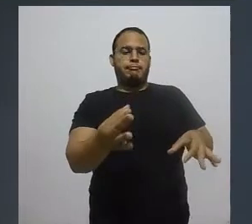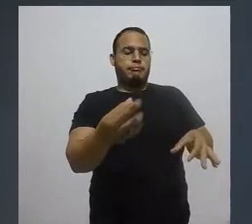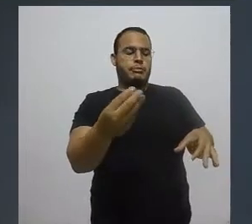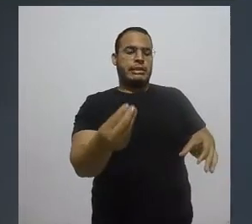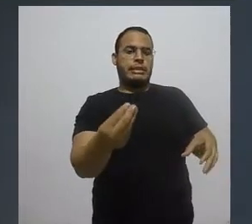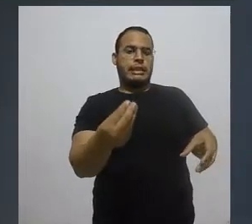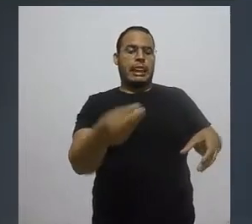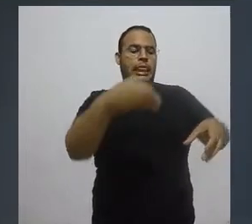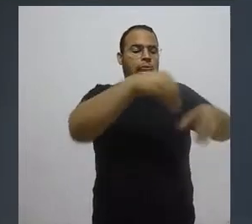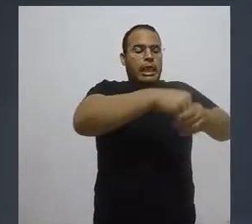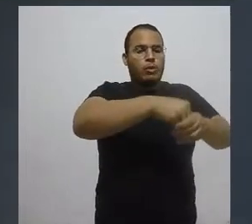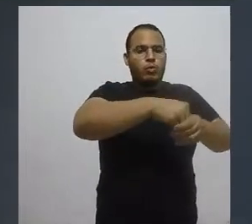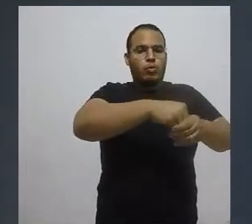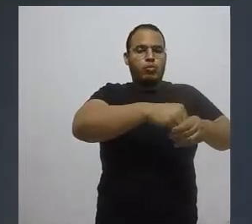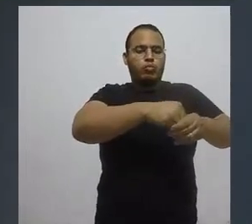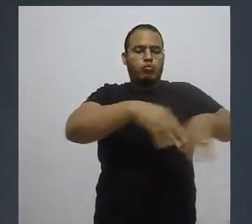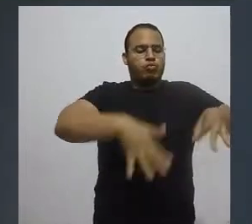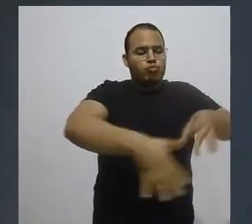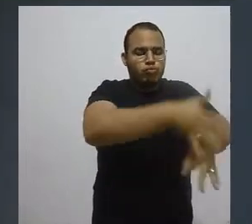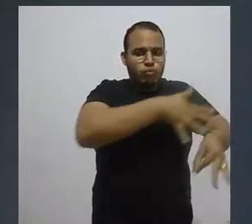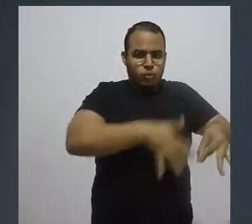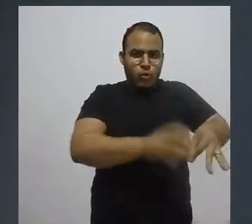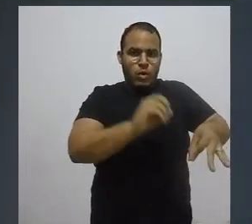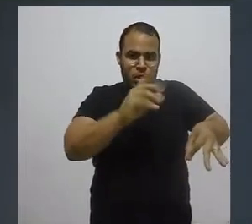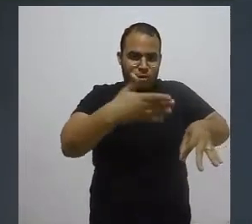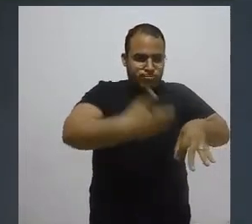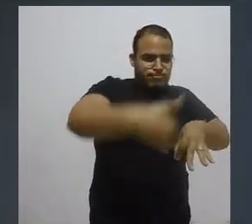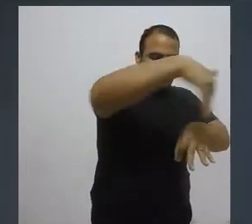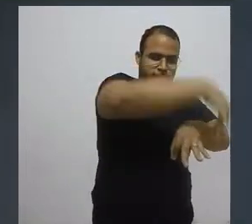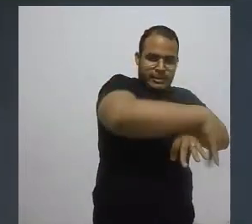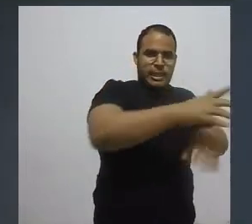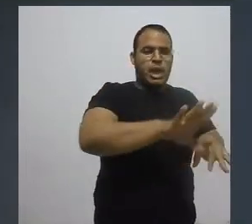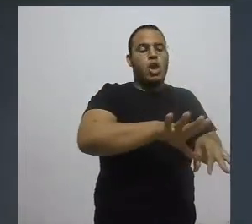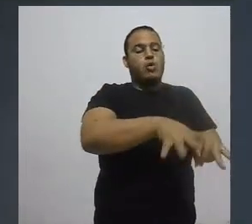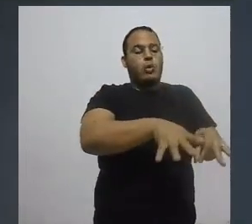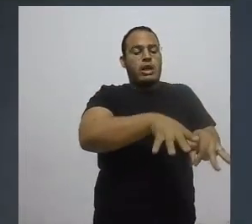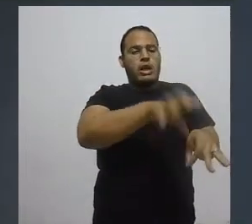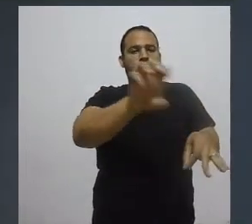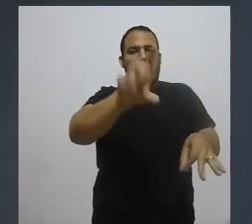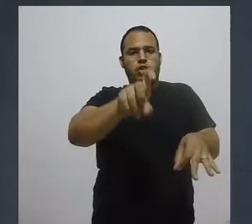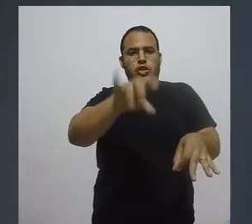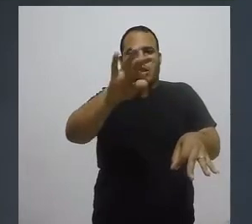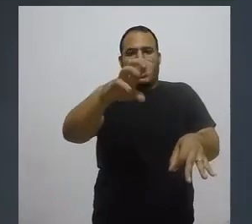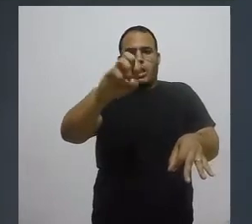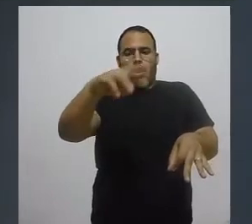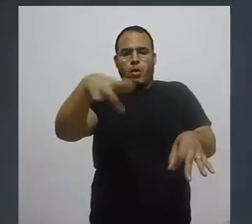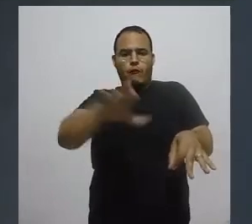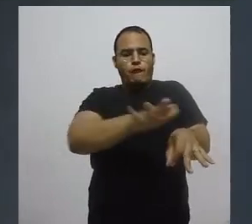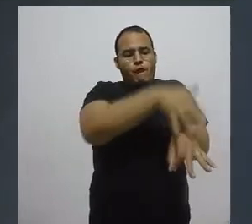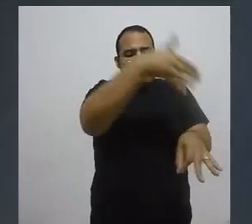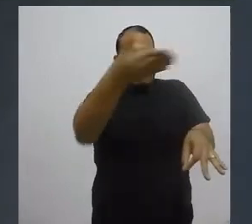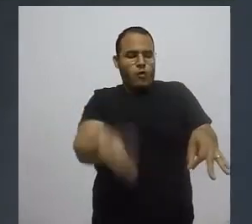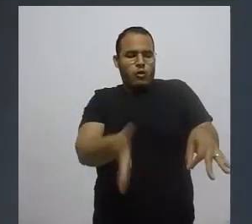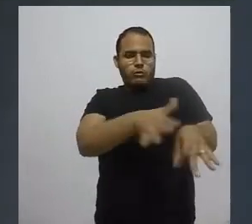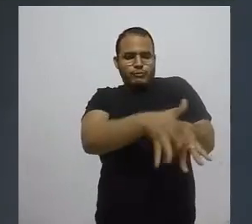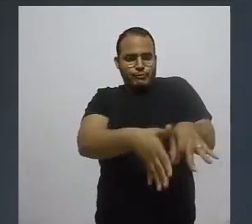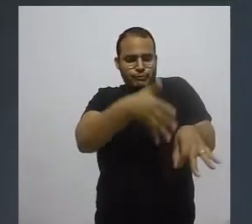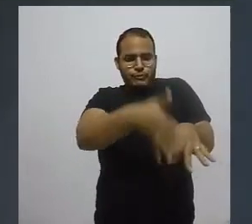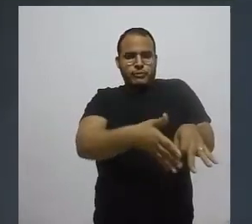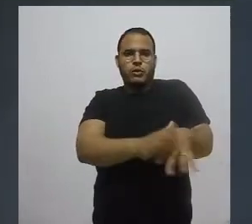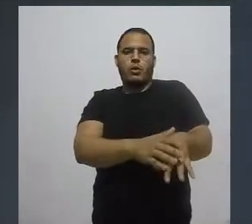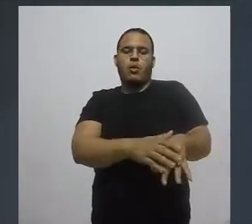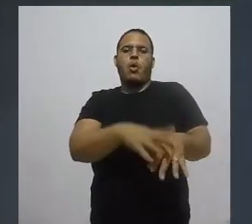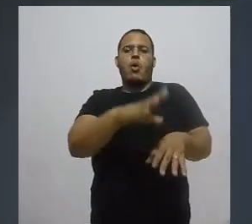dentro do corpo. Os externos são o que ficam para fora. Então, os externos a gente vai ter as tubas uterinas,